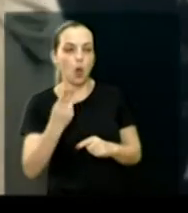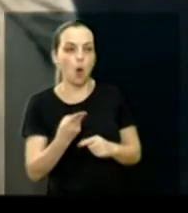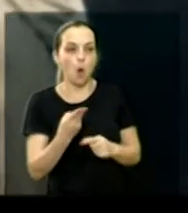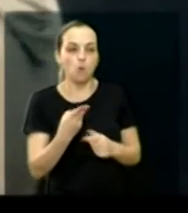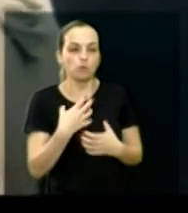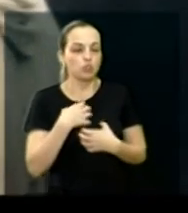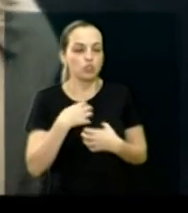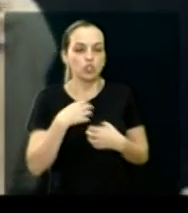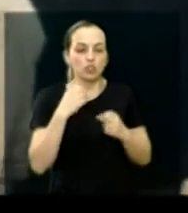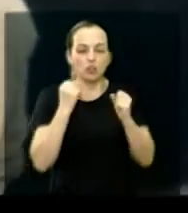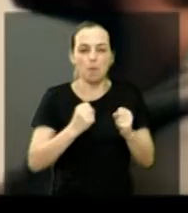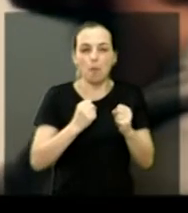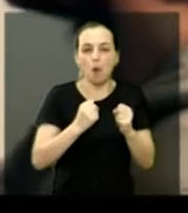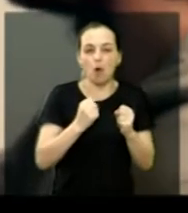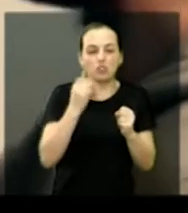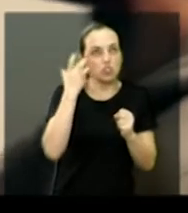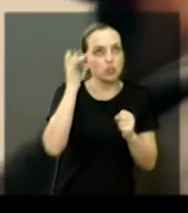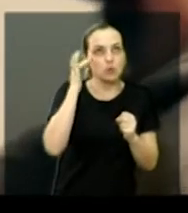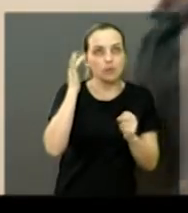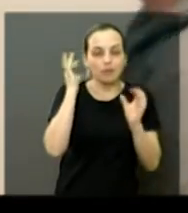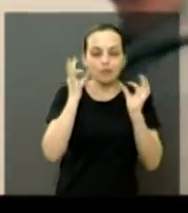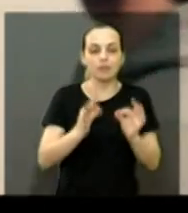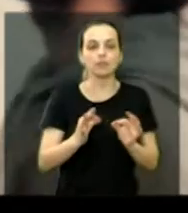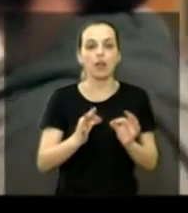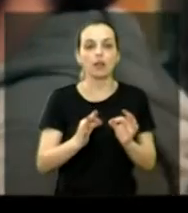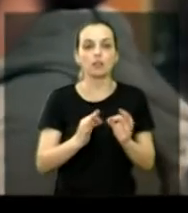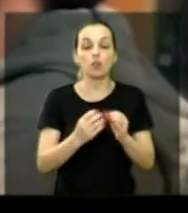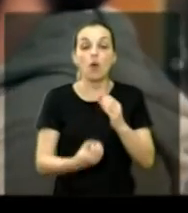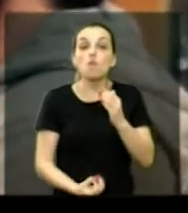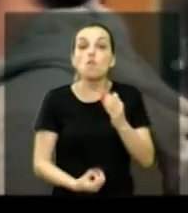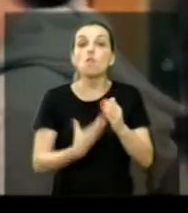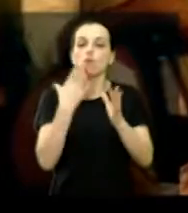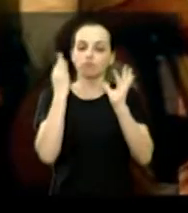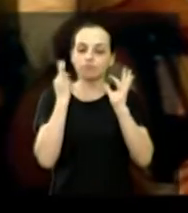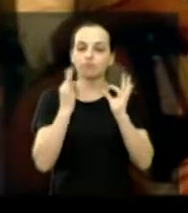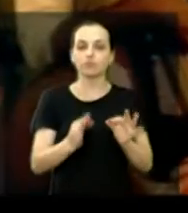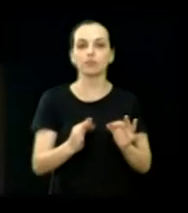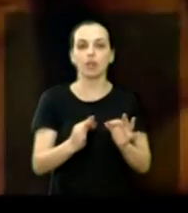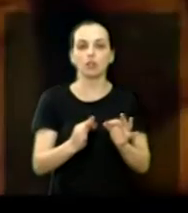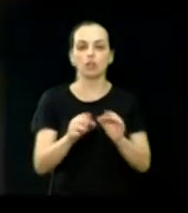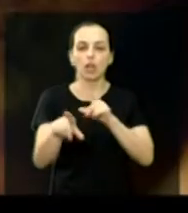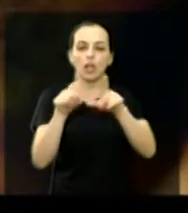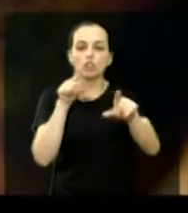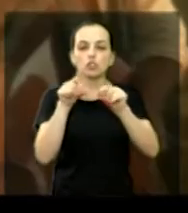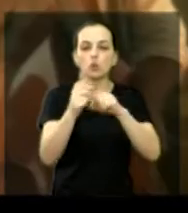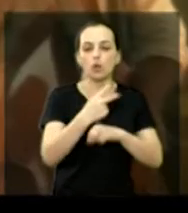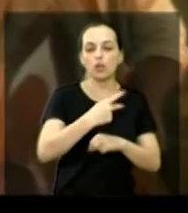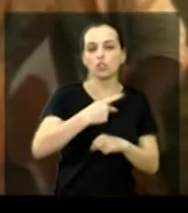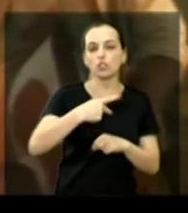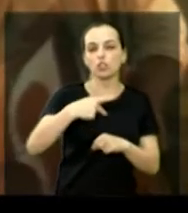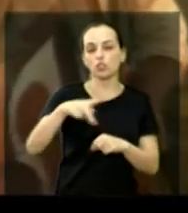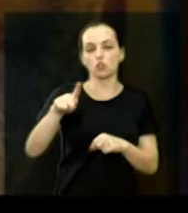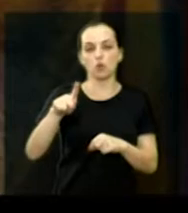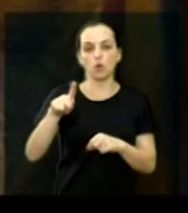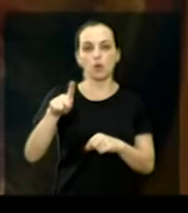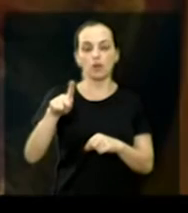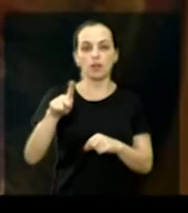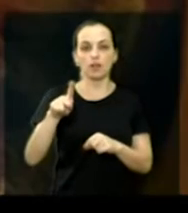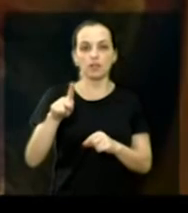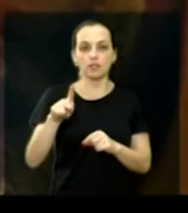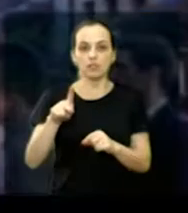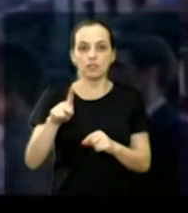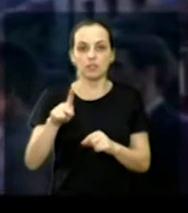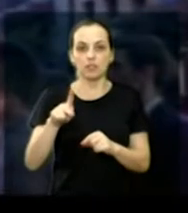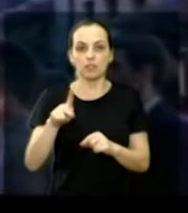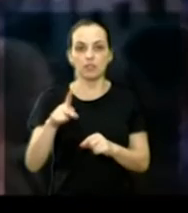certo faça dar certo não deixe que as suas escolhas coloque em pontos onde deveriam ter apenas